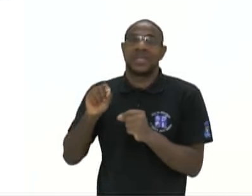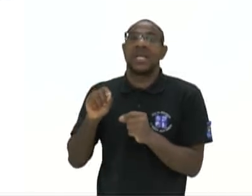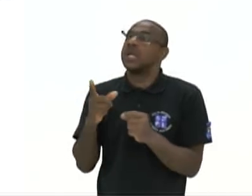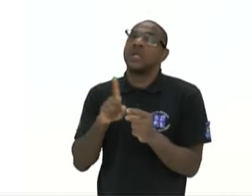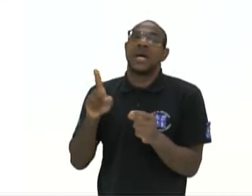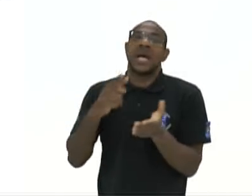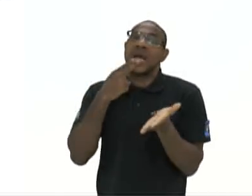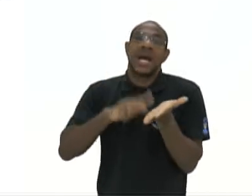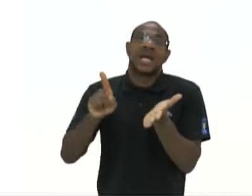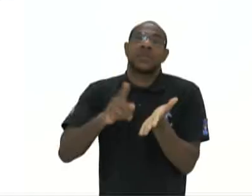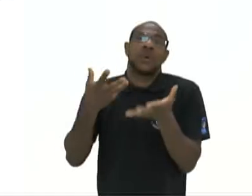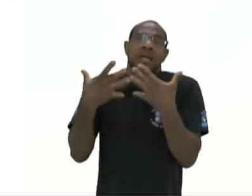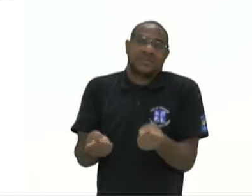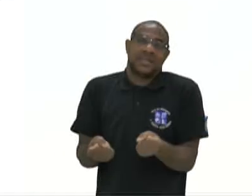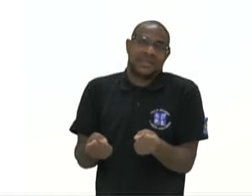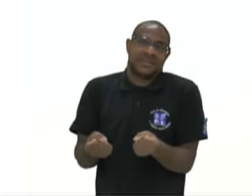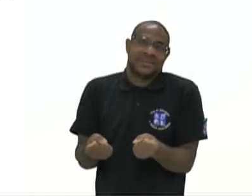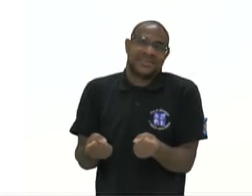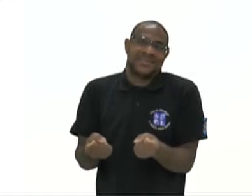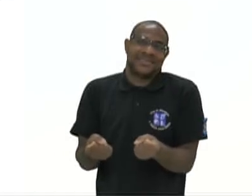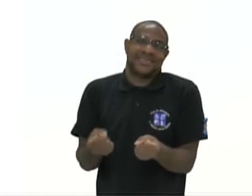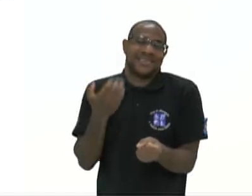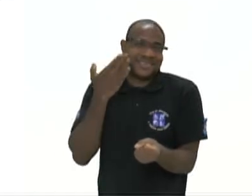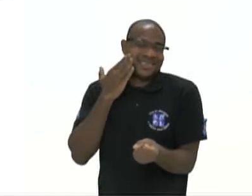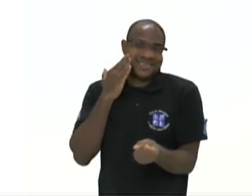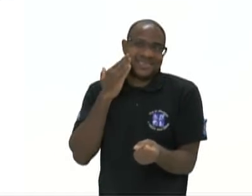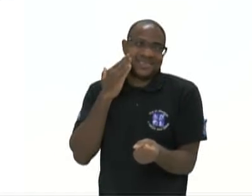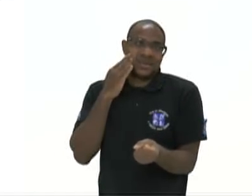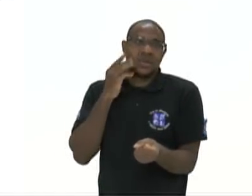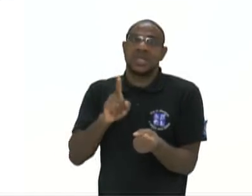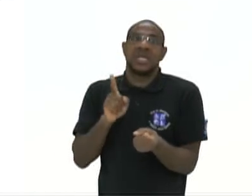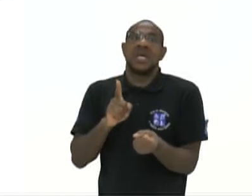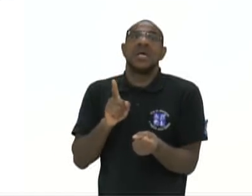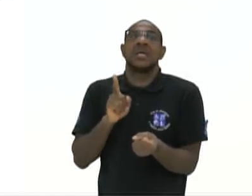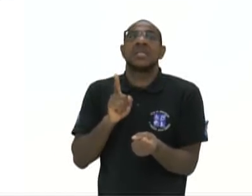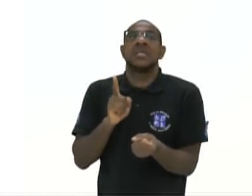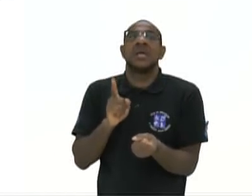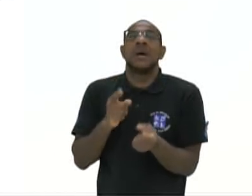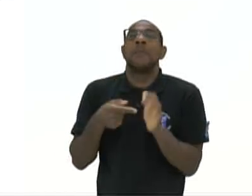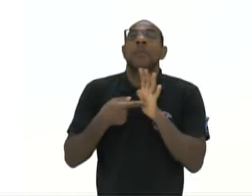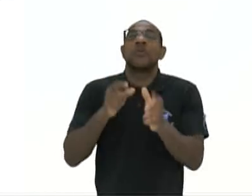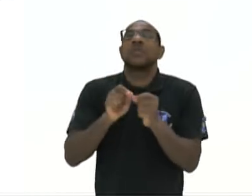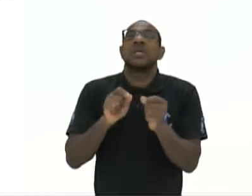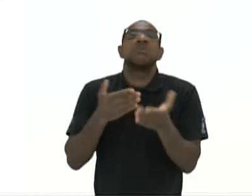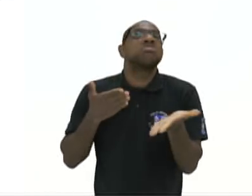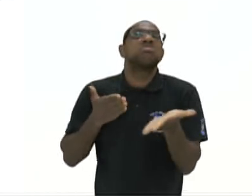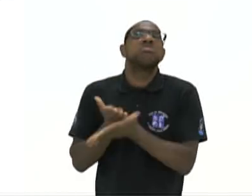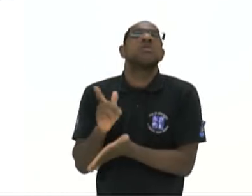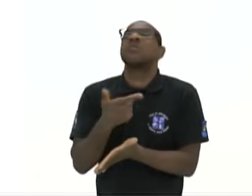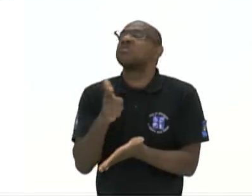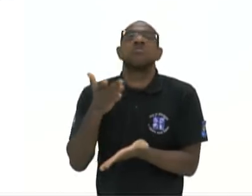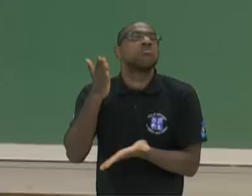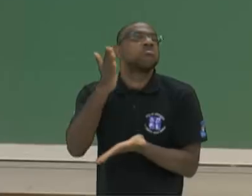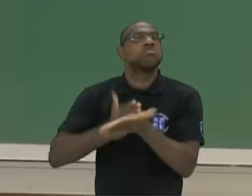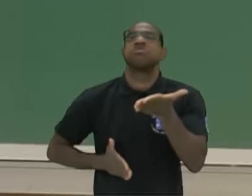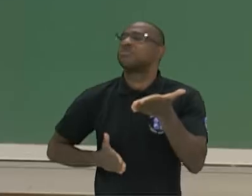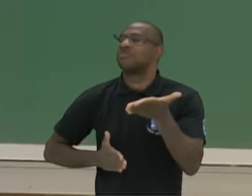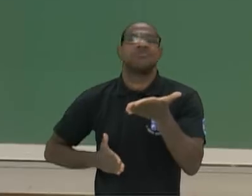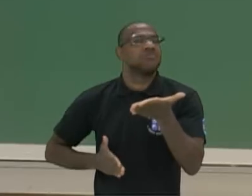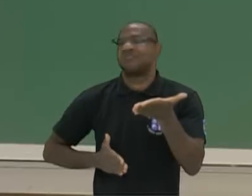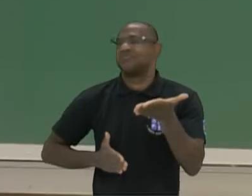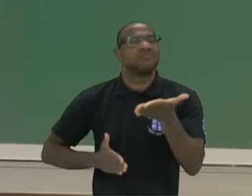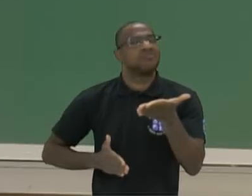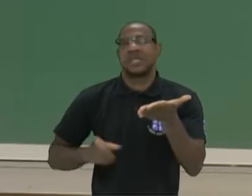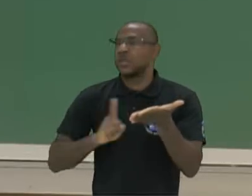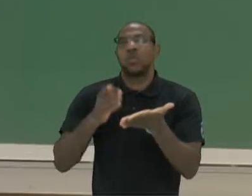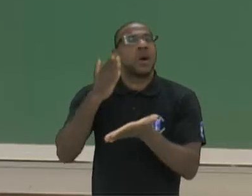pessoas demonstra sua repulsa, sua reprovação, sua não aprovação a uma situação ou